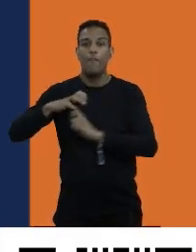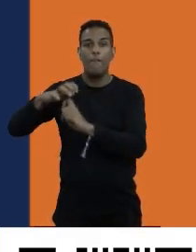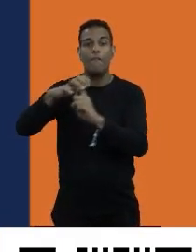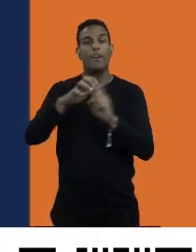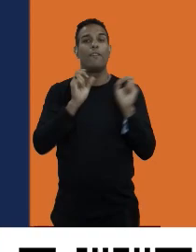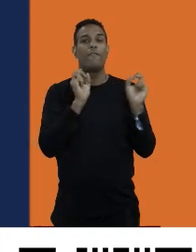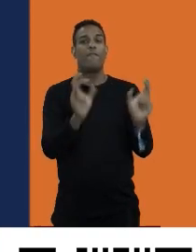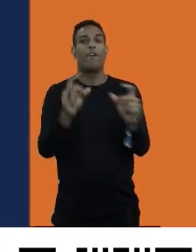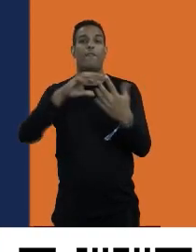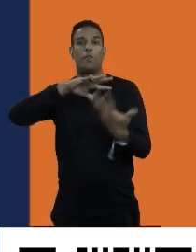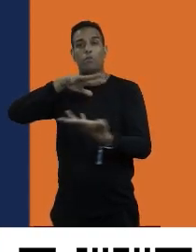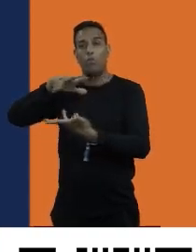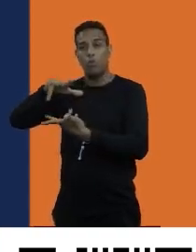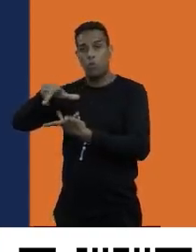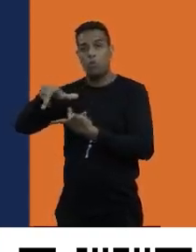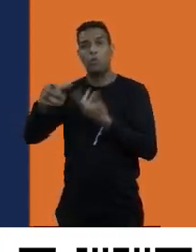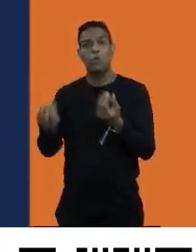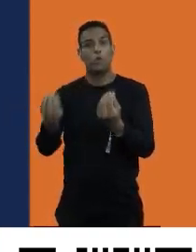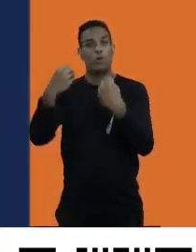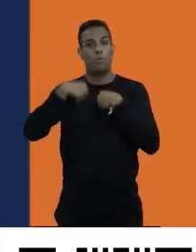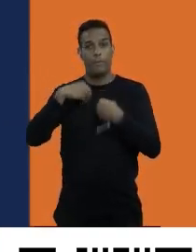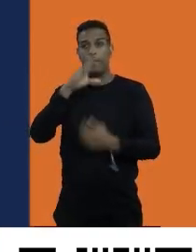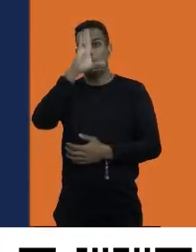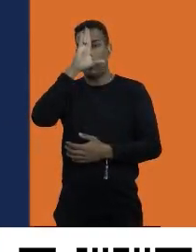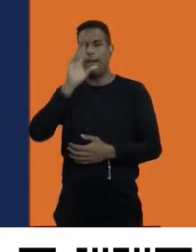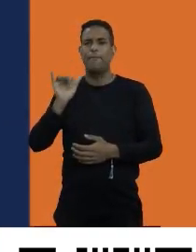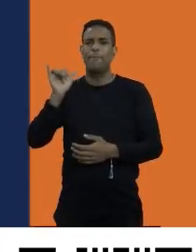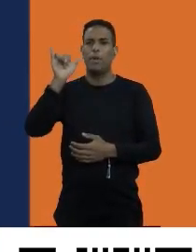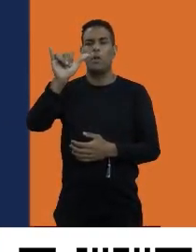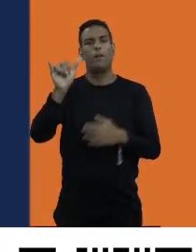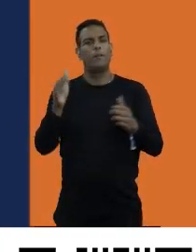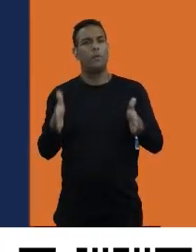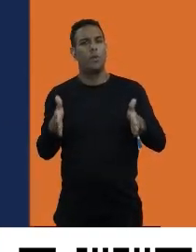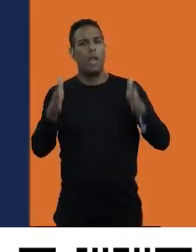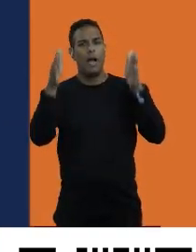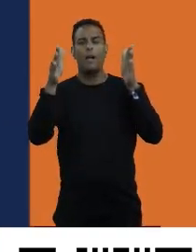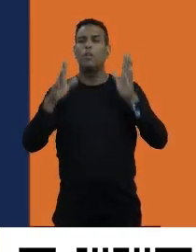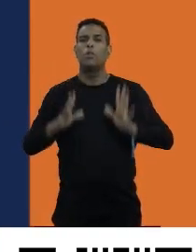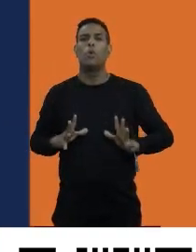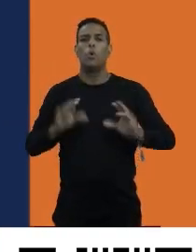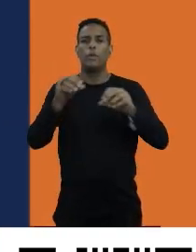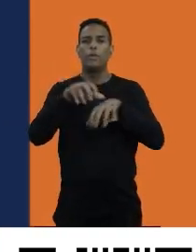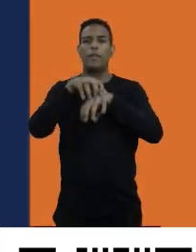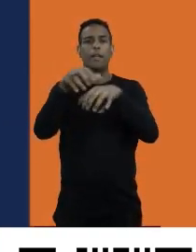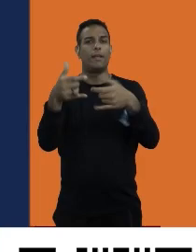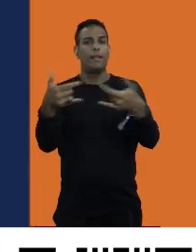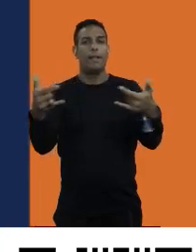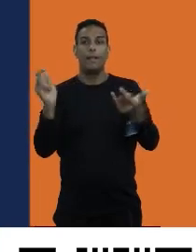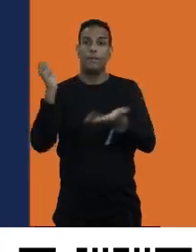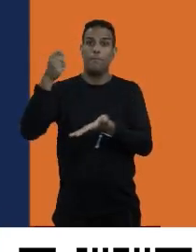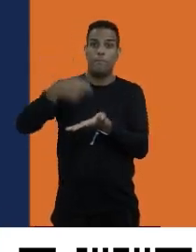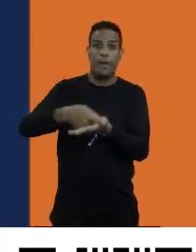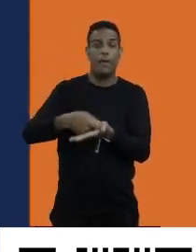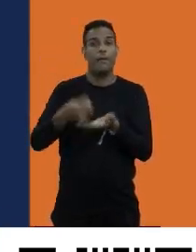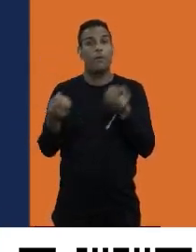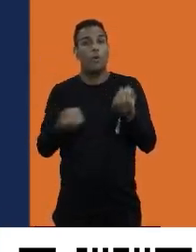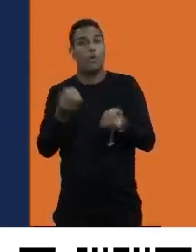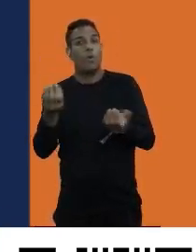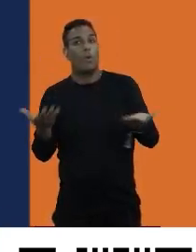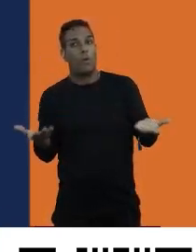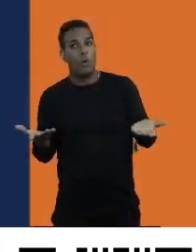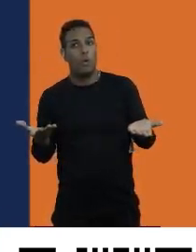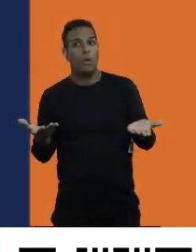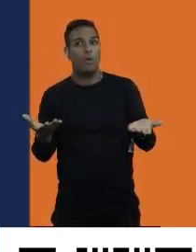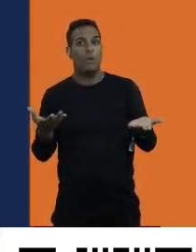do mundo. E ó, todas as despesas pagas mesmo, tá? Passagem aérea, translado, hospedagem, ingresso para feira, tudo pago. Só não tá incluído